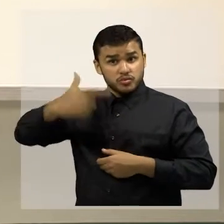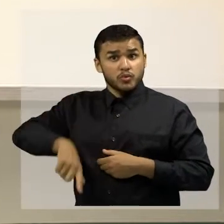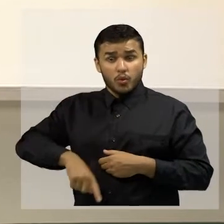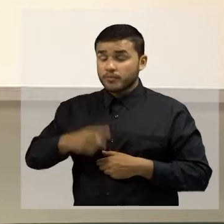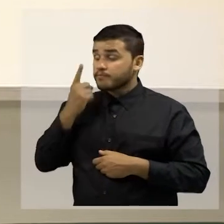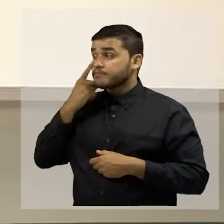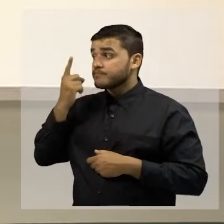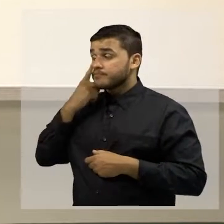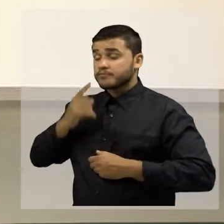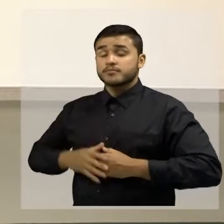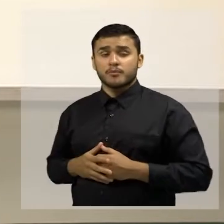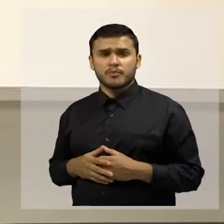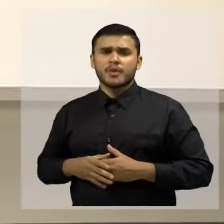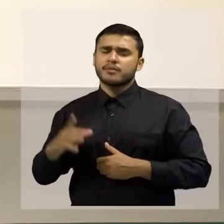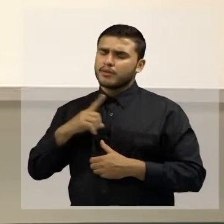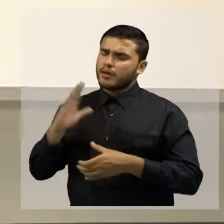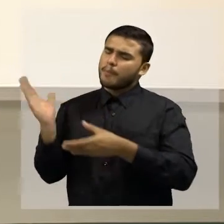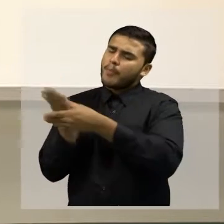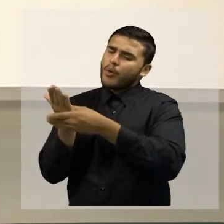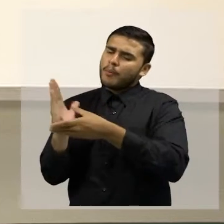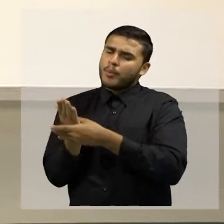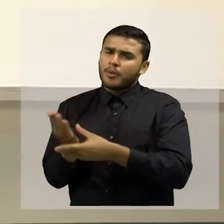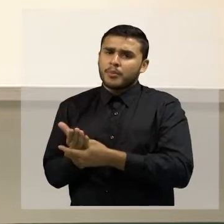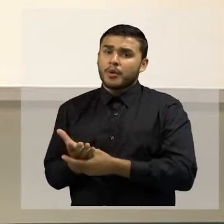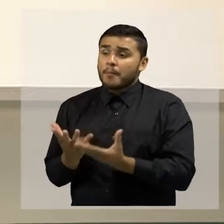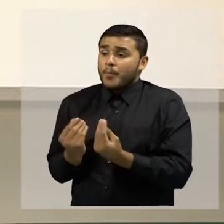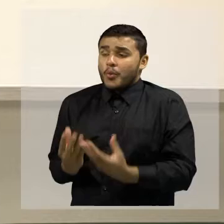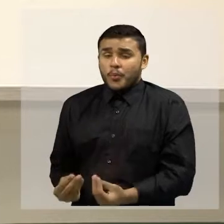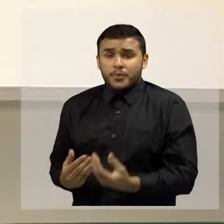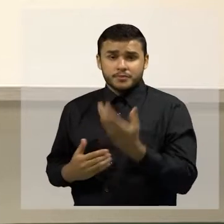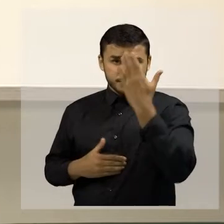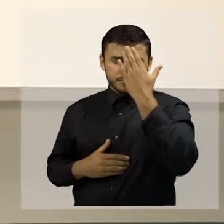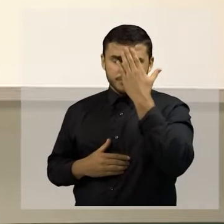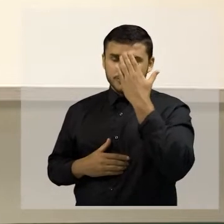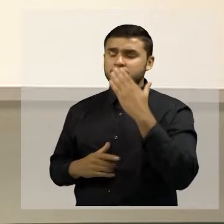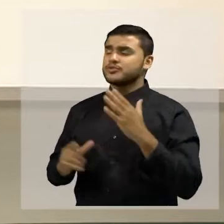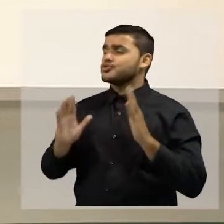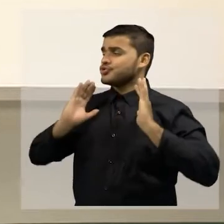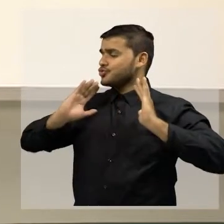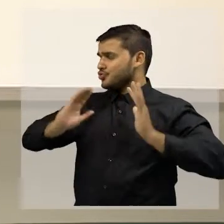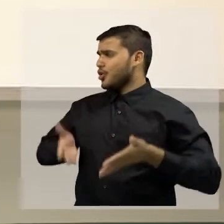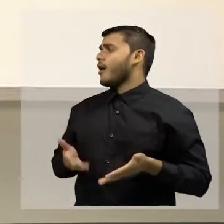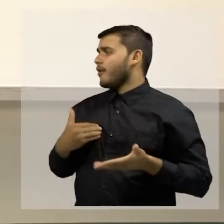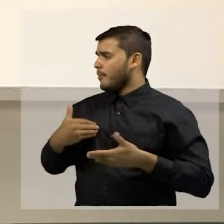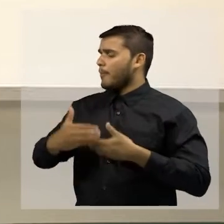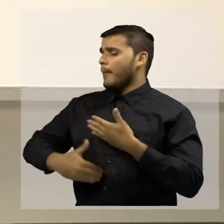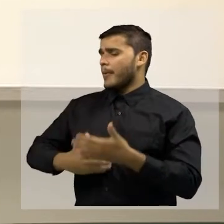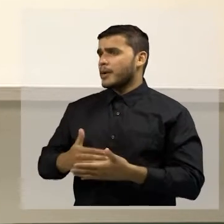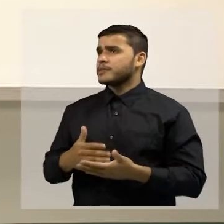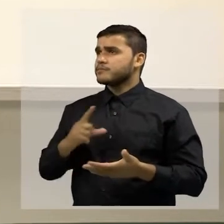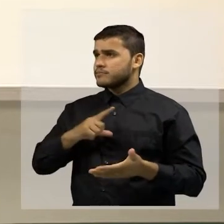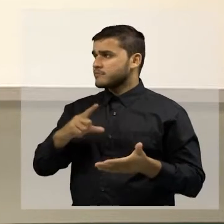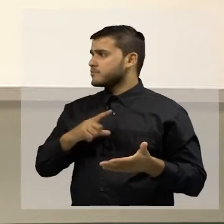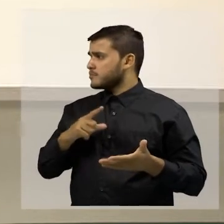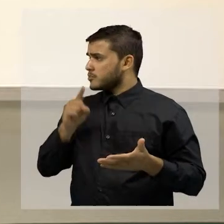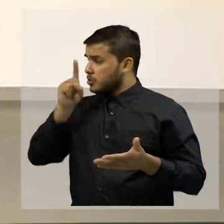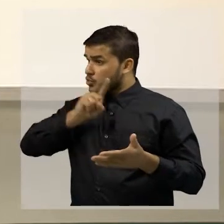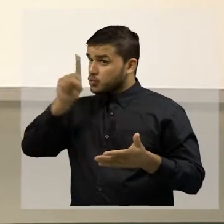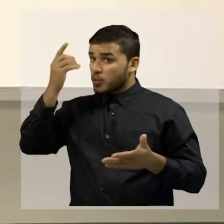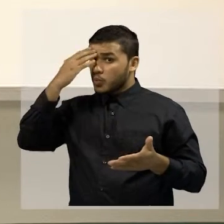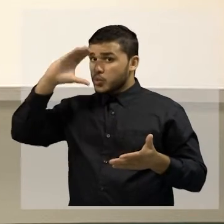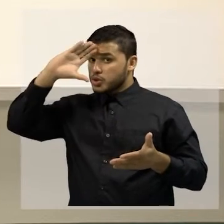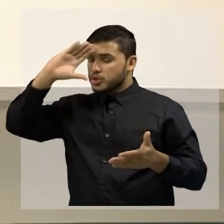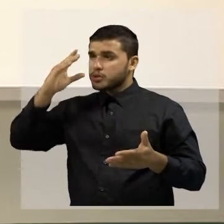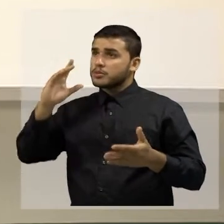muito difícil, Maia. porque tem outros processos que já estão em via de finalização, lá, principalmente já saiu de Curitiba, já está em